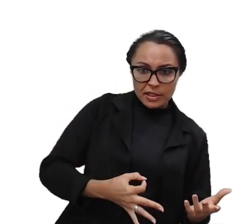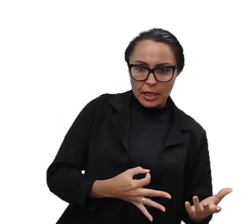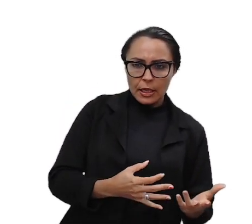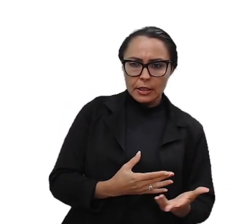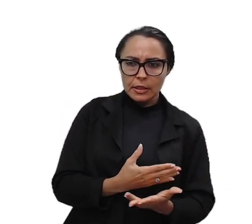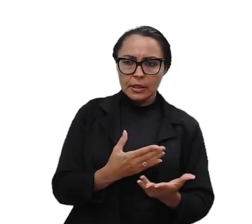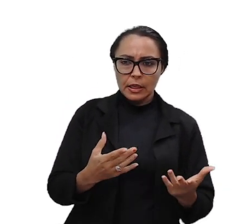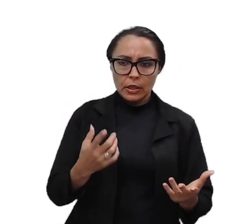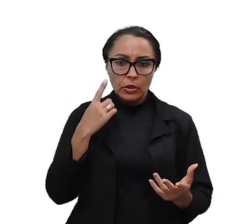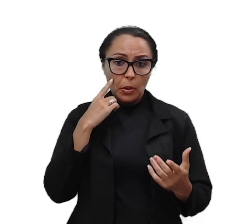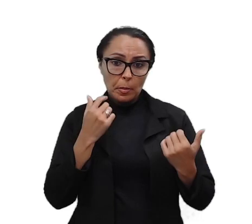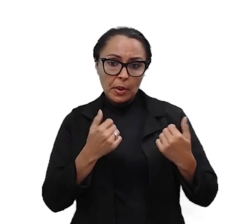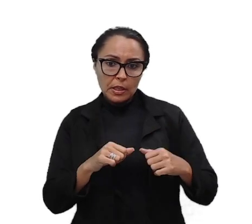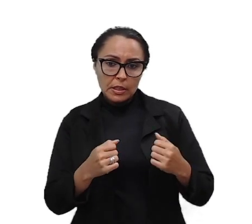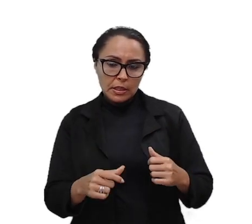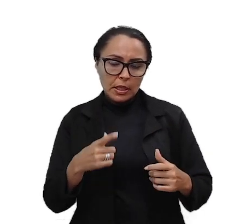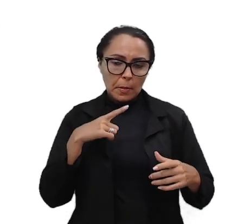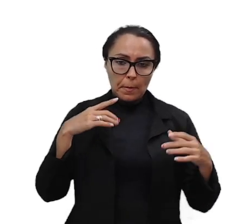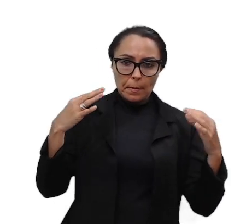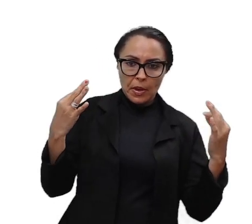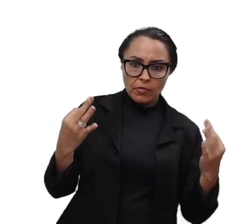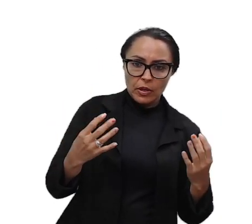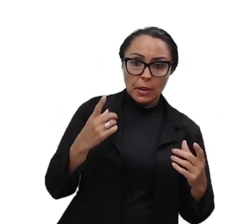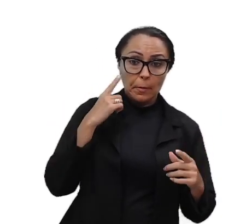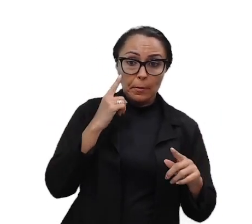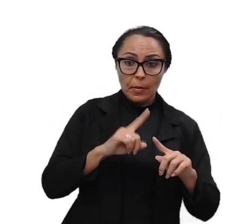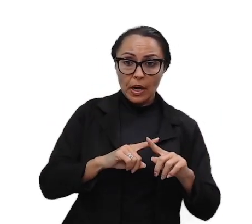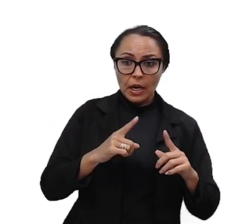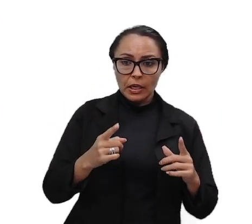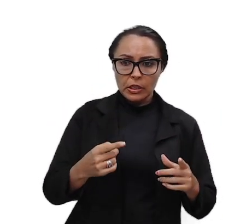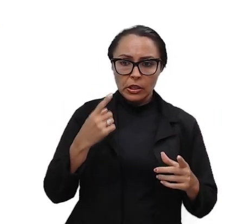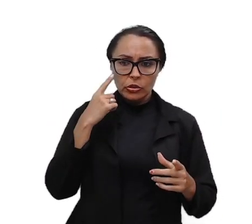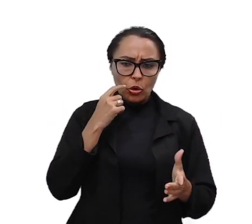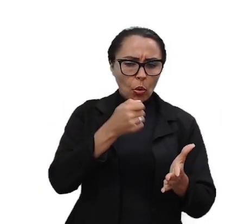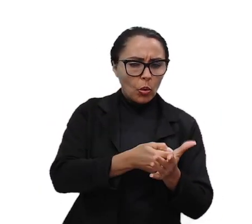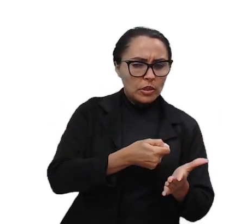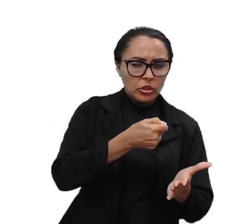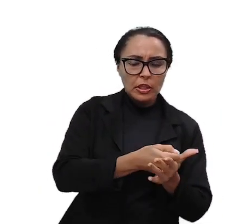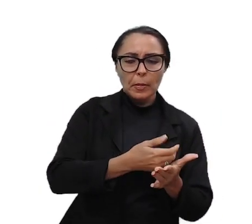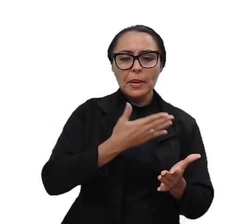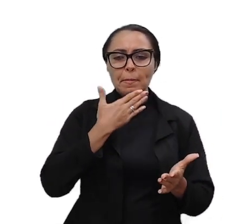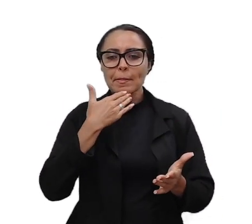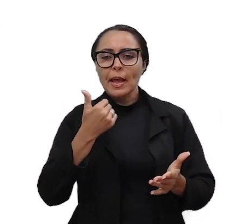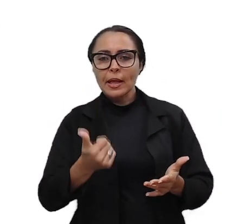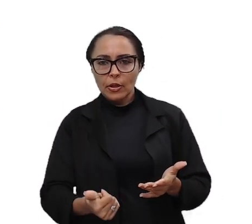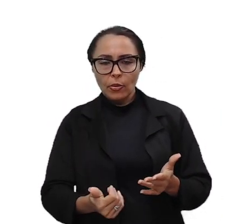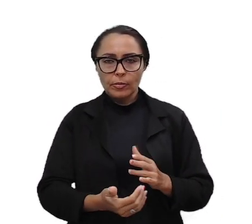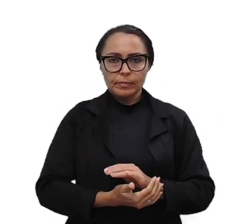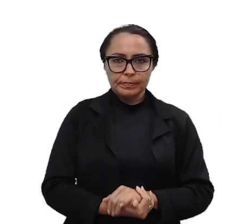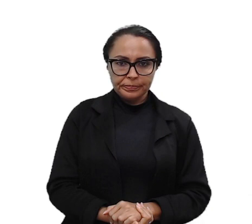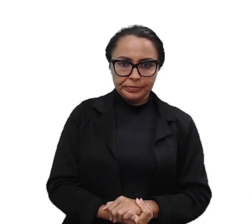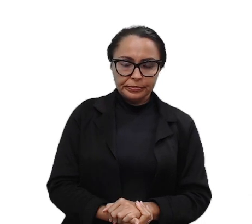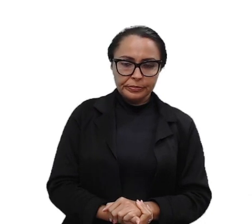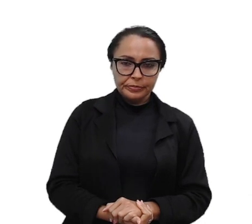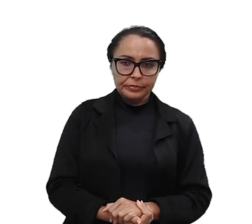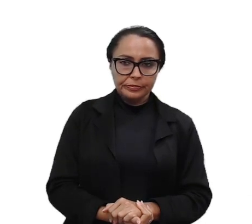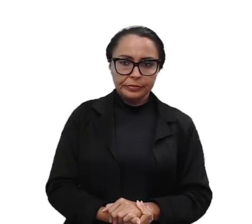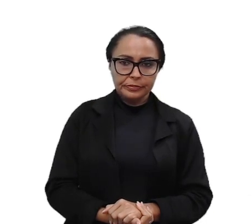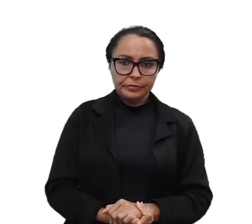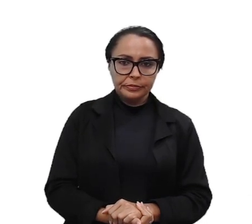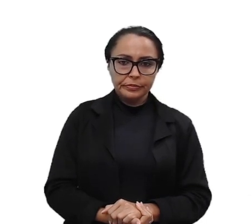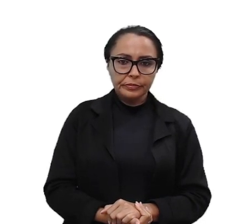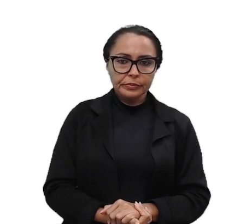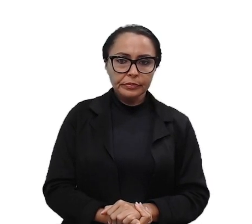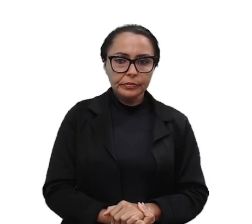não se necessita ter previsões perfeitas, mas previsões consistentemente melhores do que o da concorrência. Muito